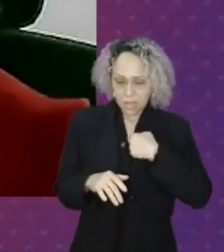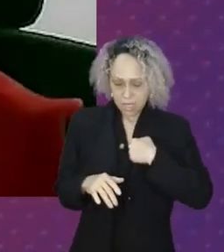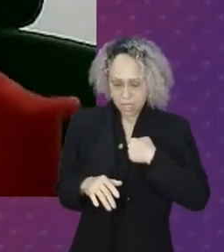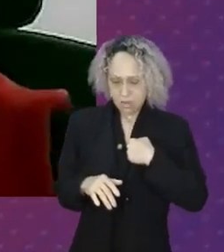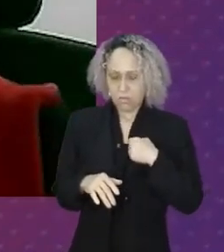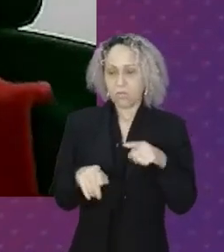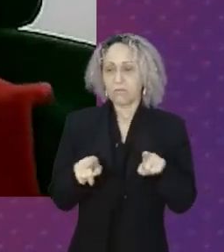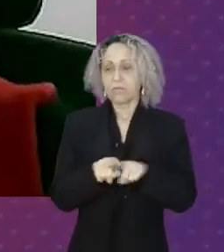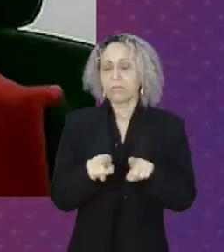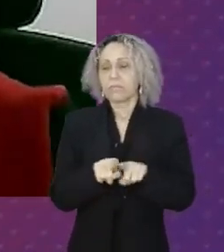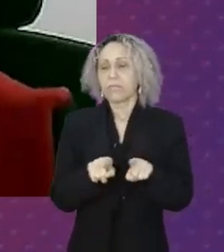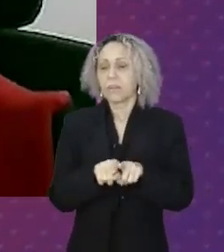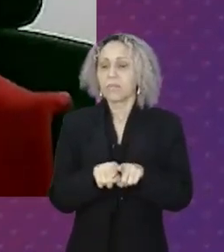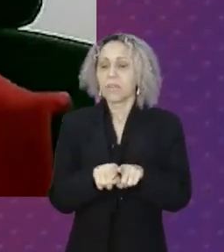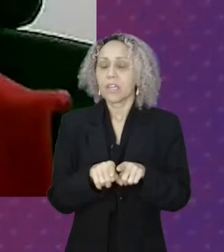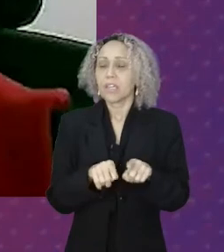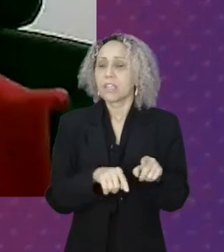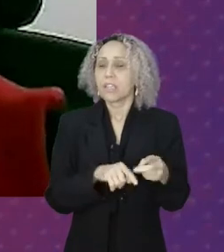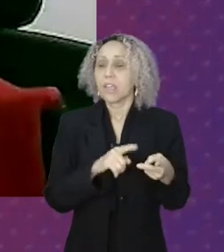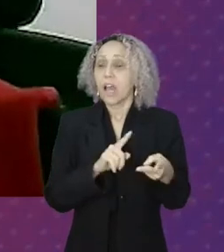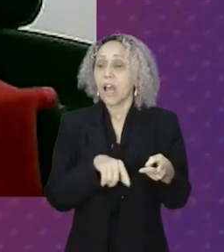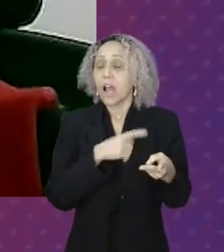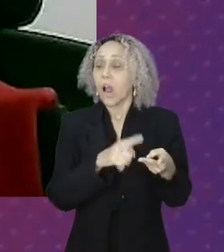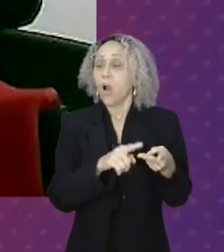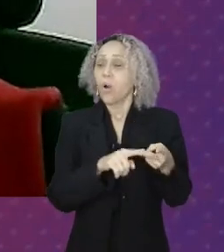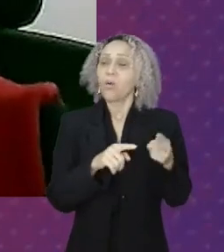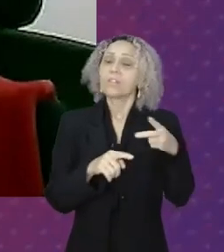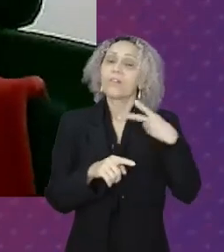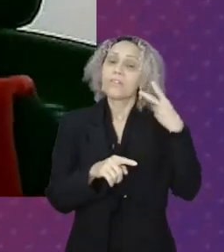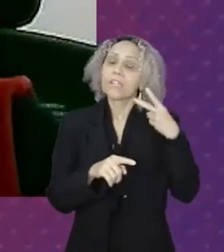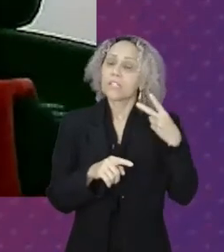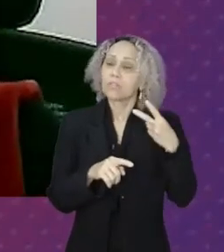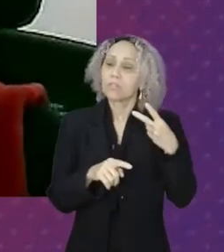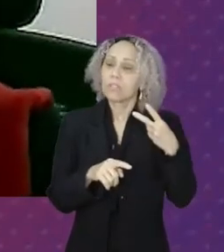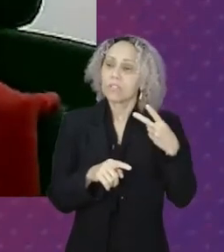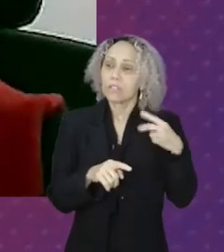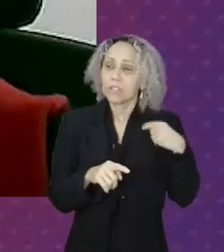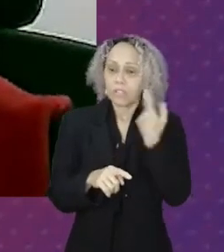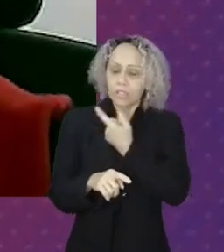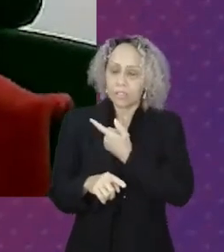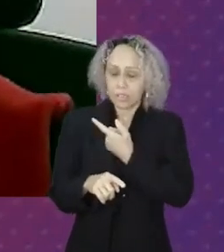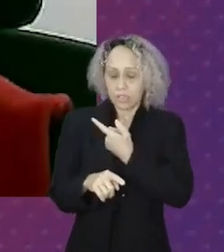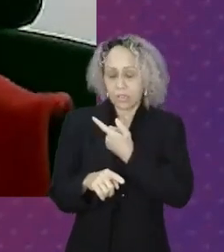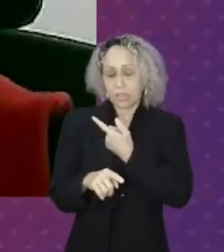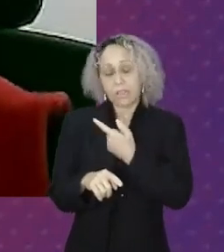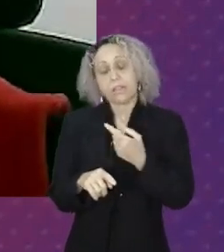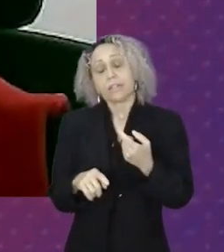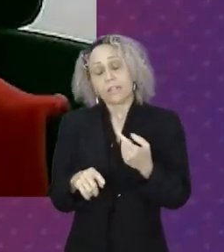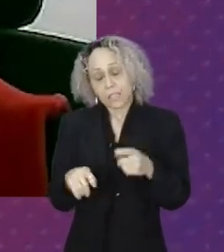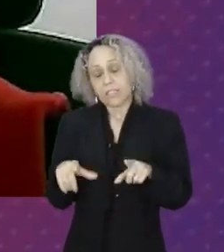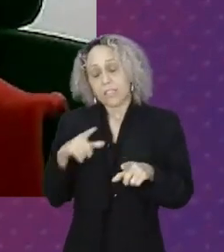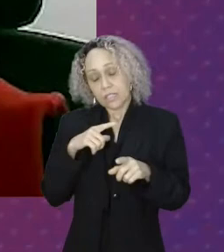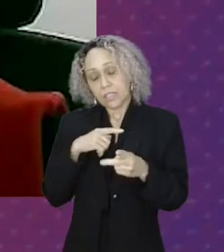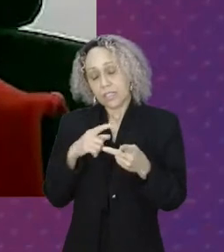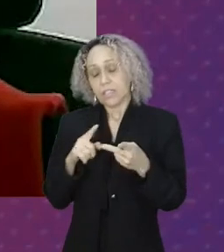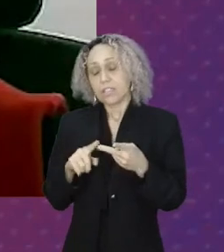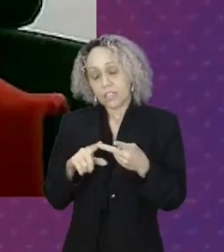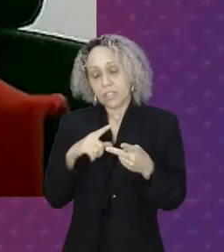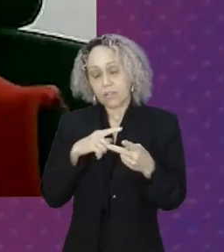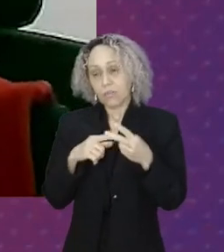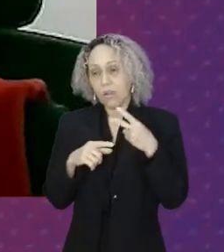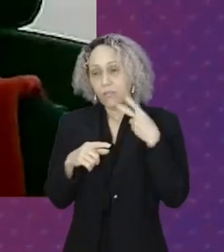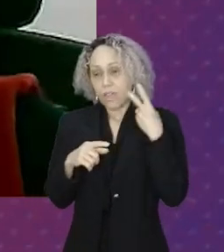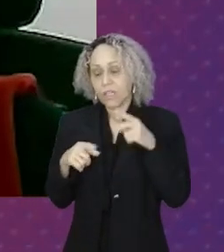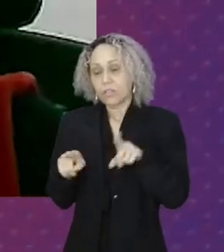proposições, quanto da outra vereadora, que aí era da direita, mas que também sofria esse